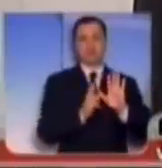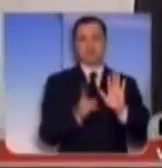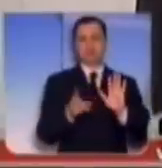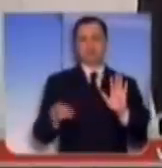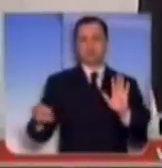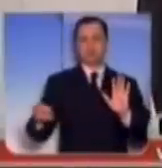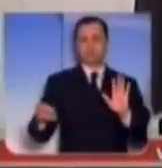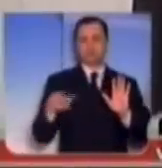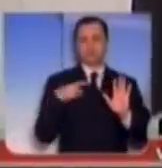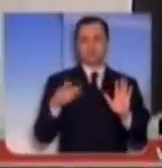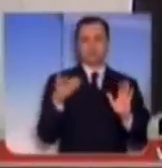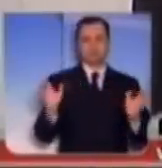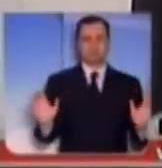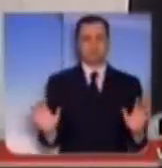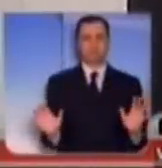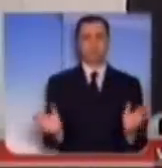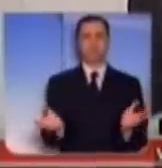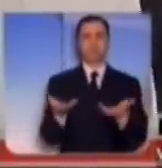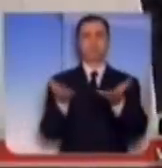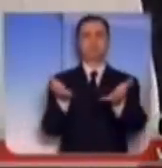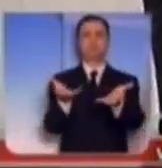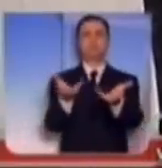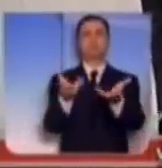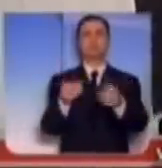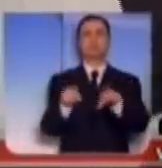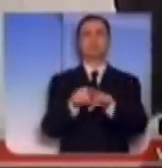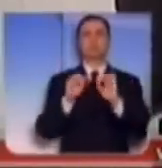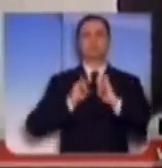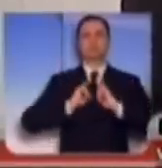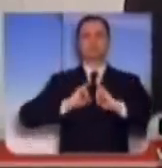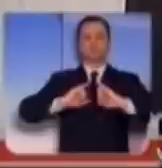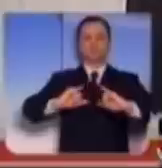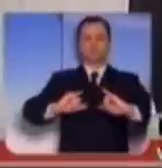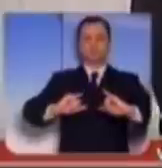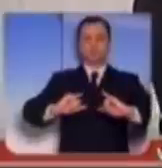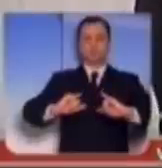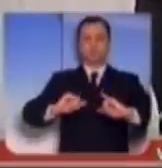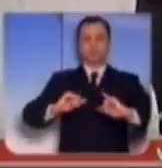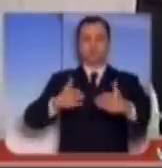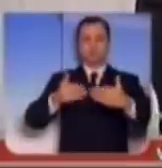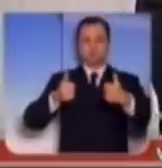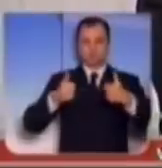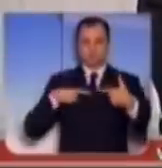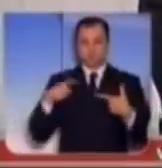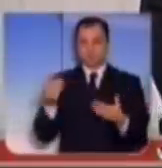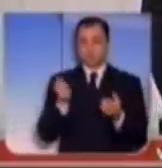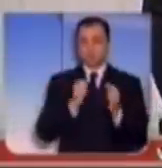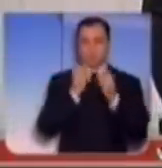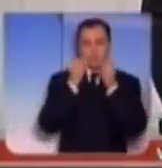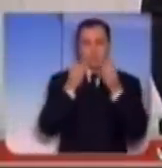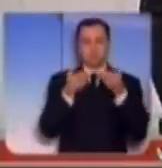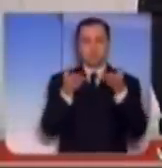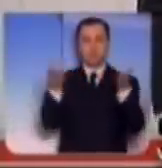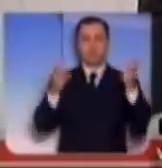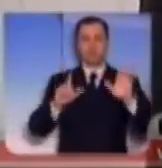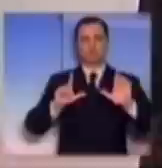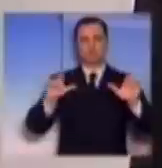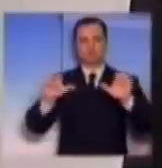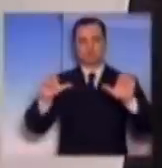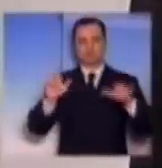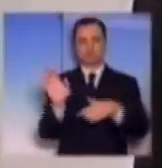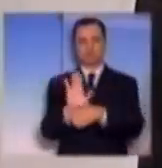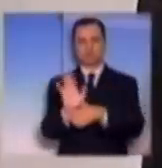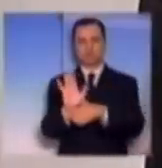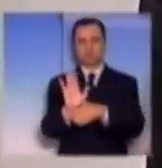aqui de enaltecer e divulgar, senhor presidente. Eu vou pedir, então, aqui para que seja exibido rapidamente aqui um